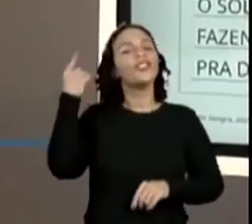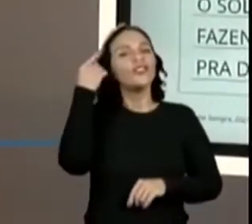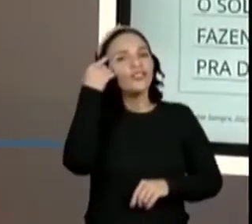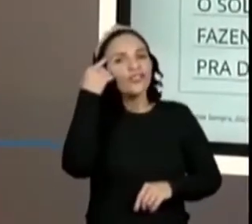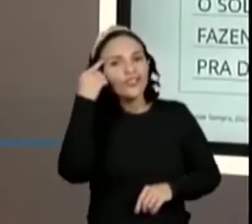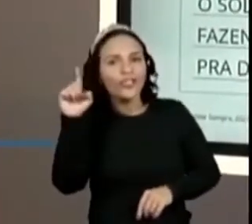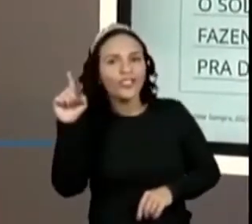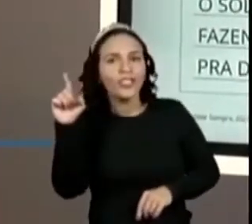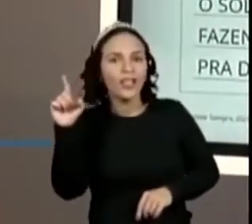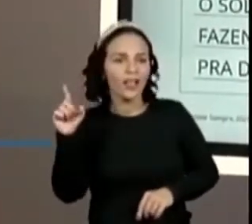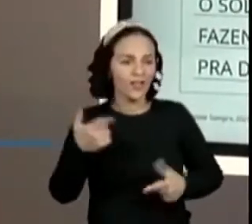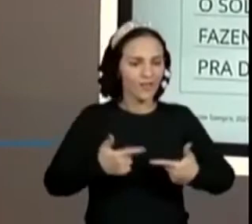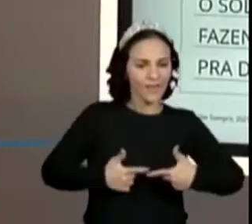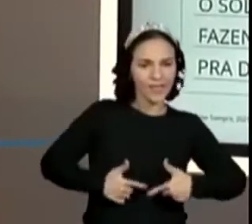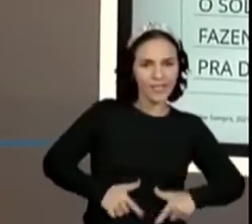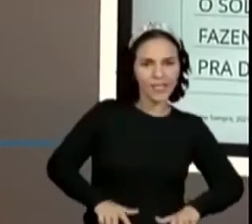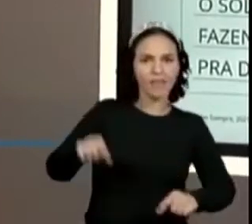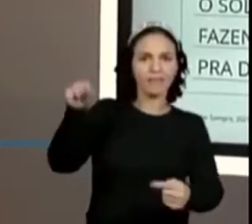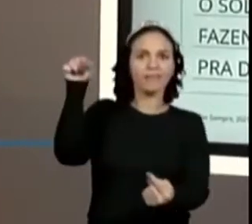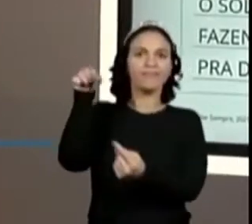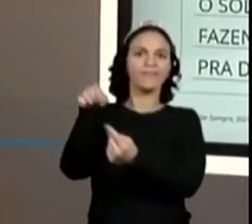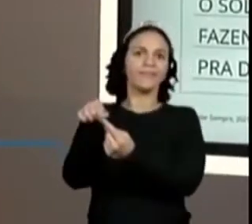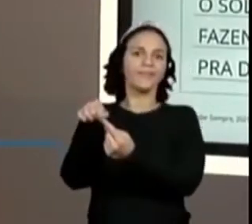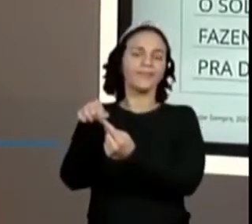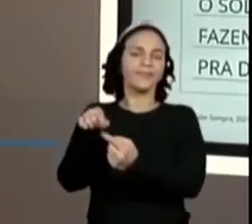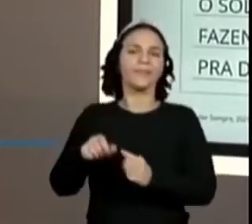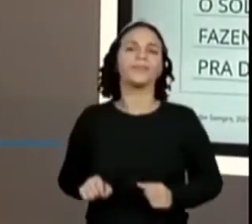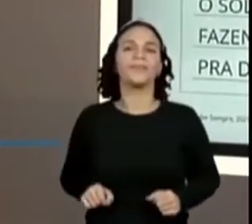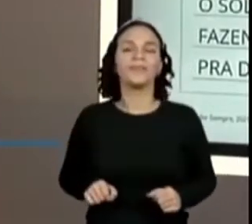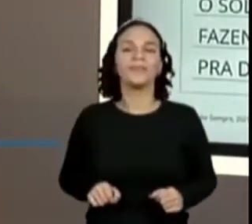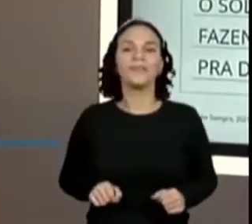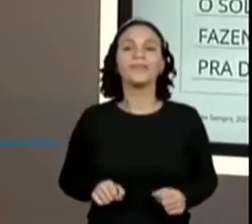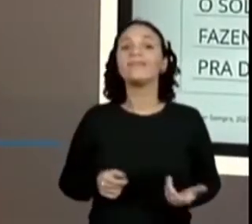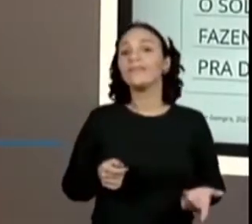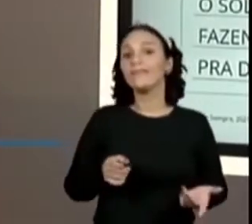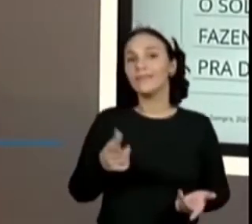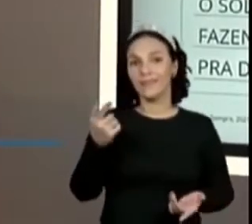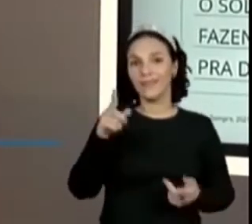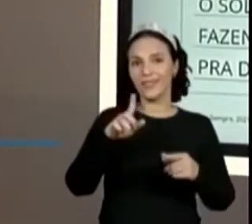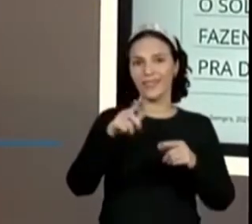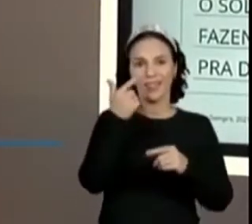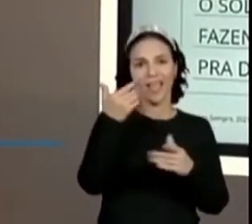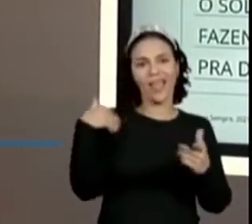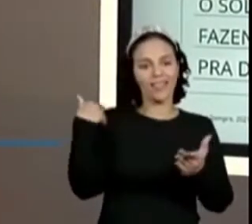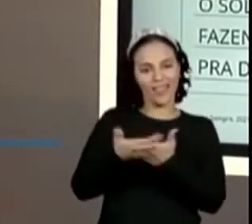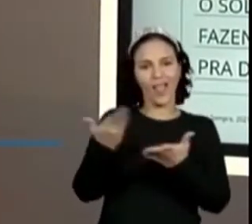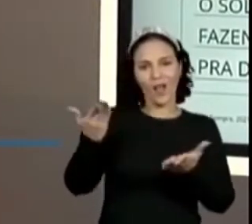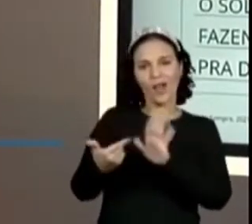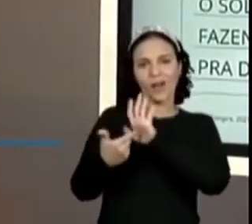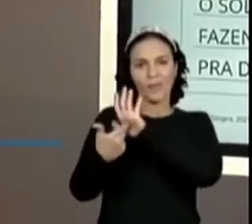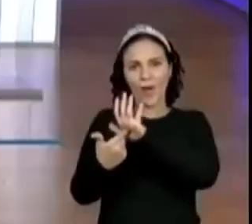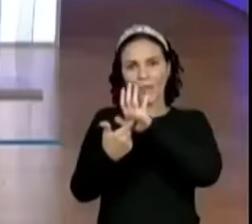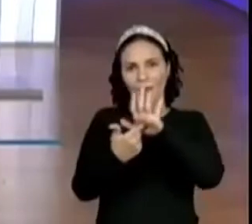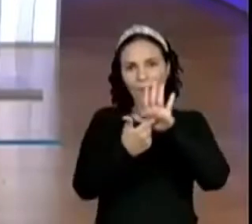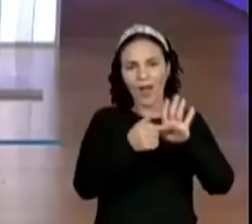palavra vazia, dá sentido, né? Você pode ver que todas as que a gente foi apresentando até agora tem isso. Eu tenho que lembrar